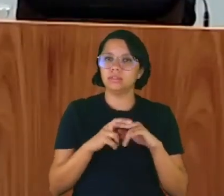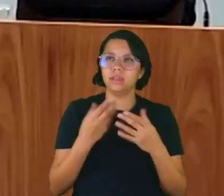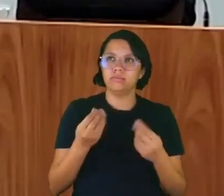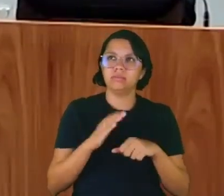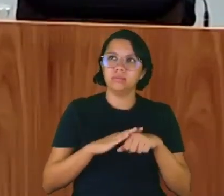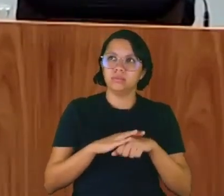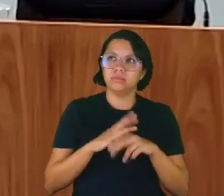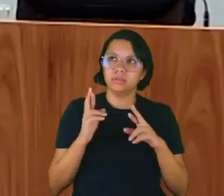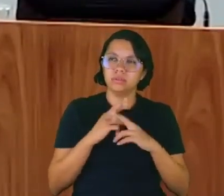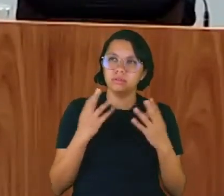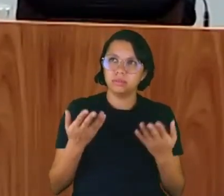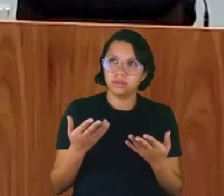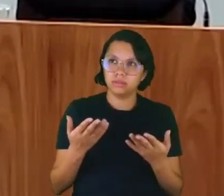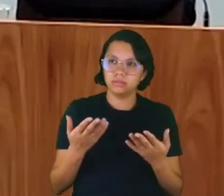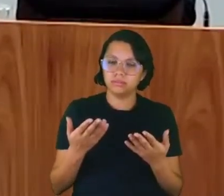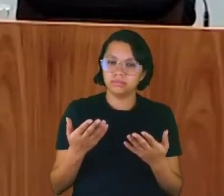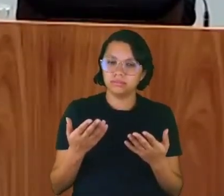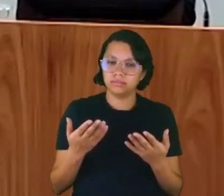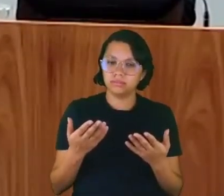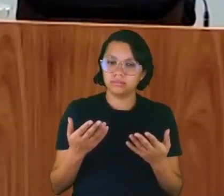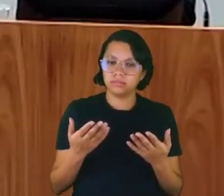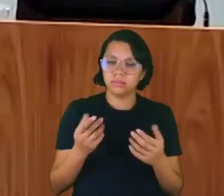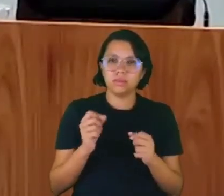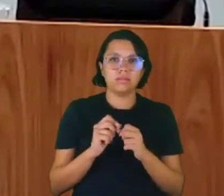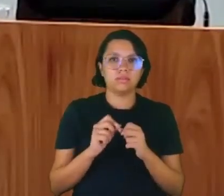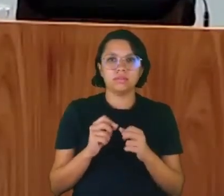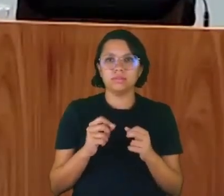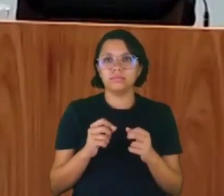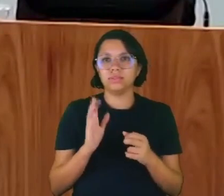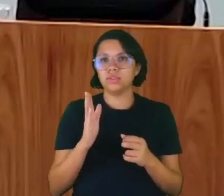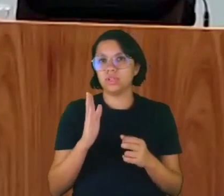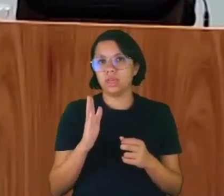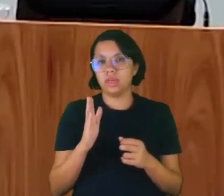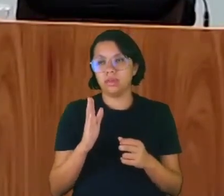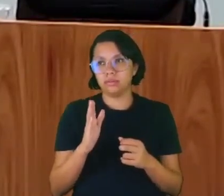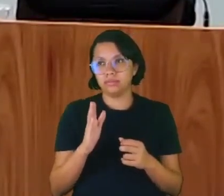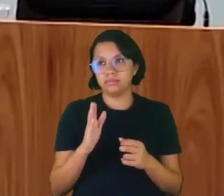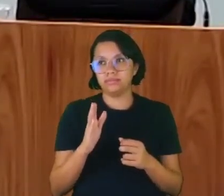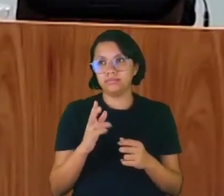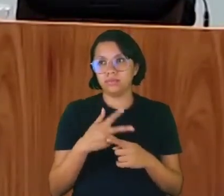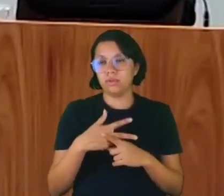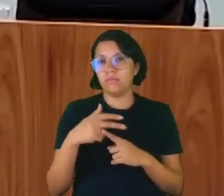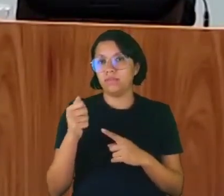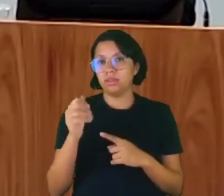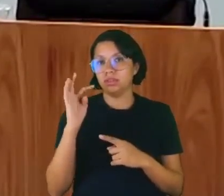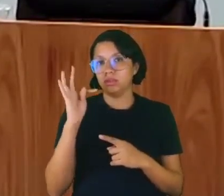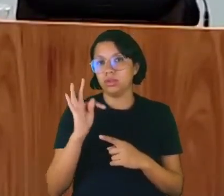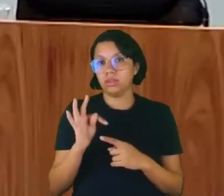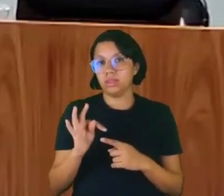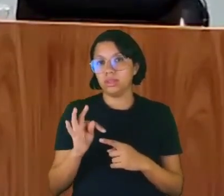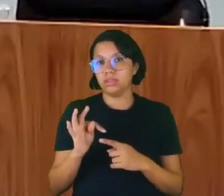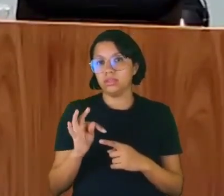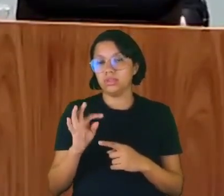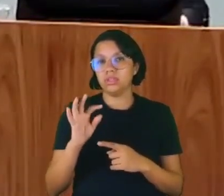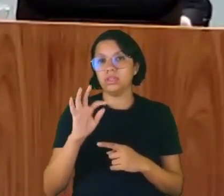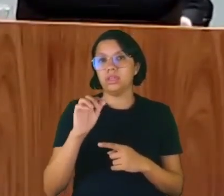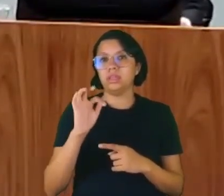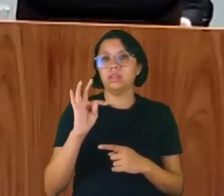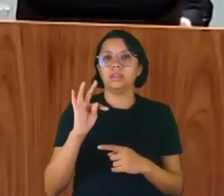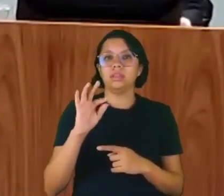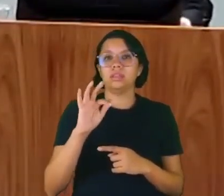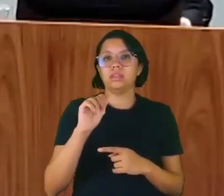conversar a respeito para fazer uma coisa só. Bom, já estava vencido a tese de que era